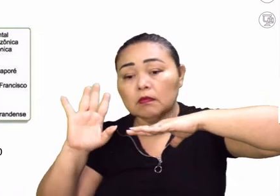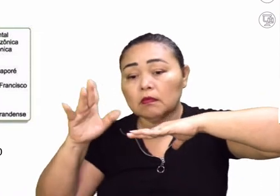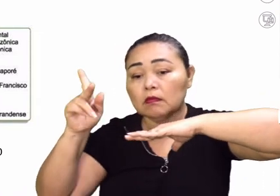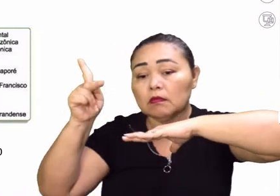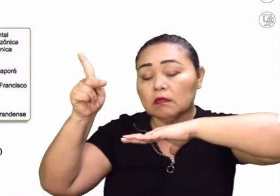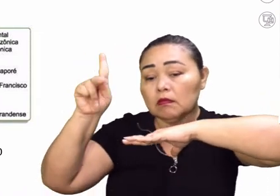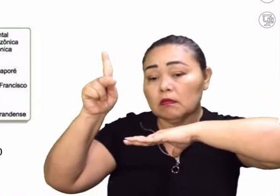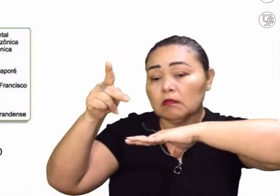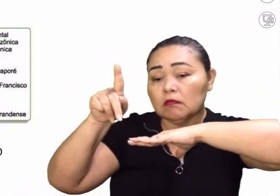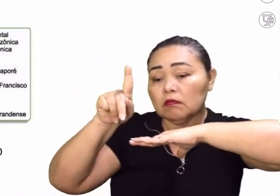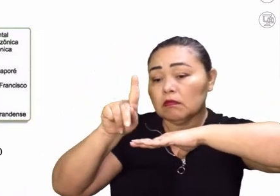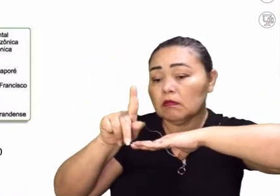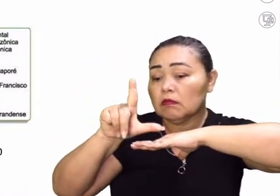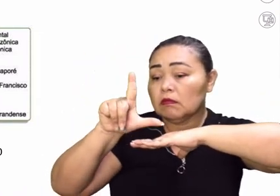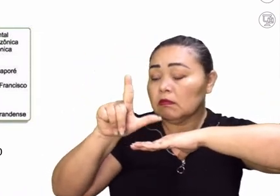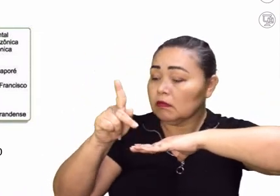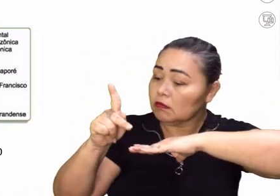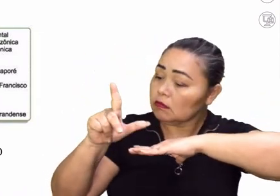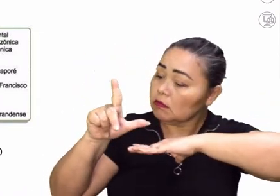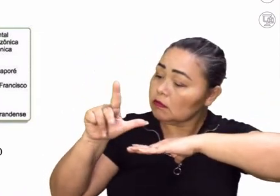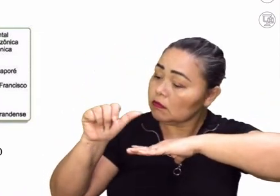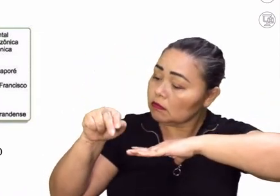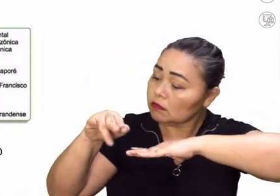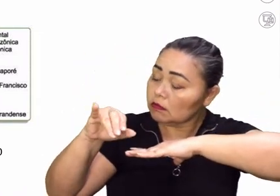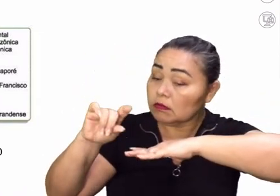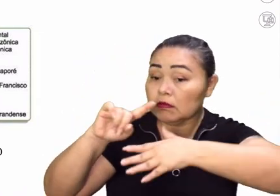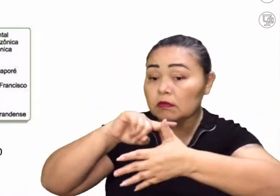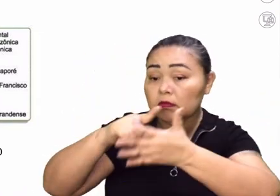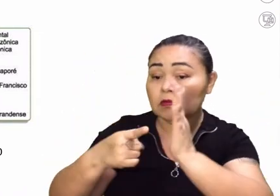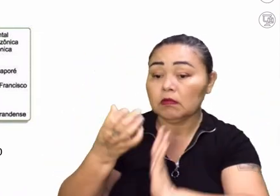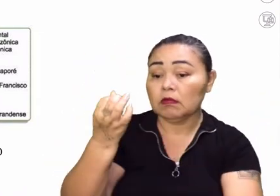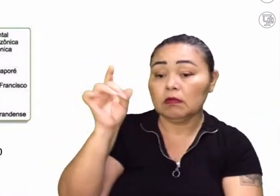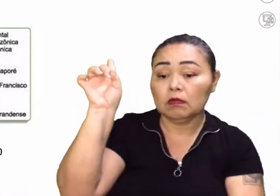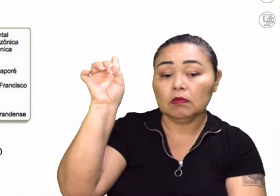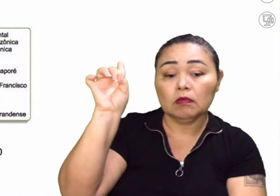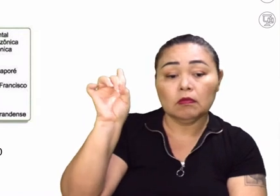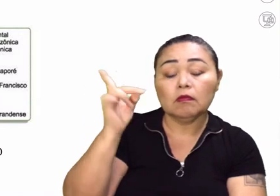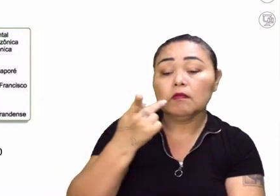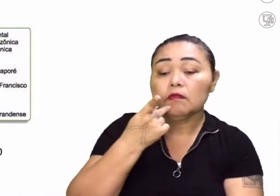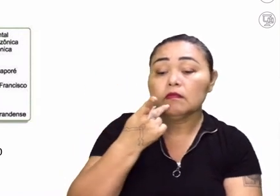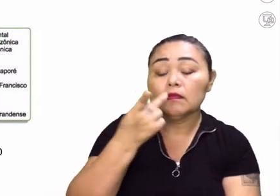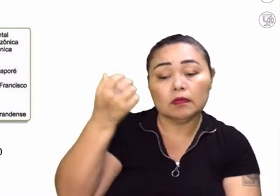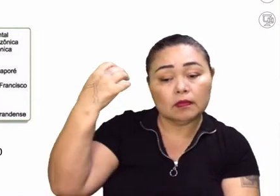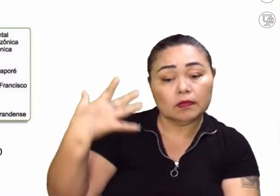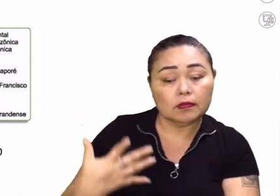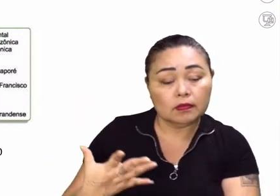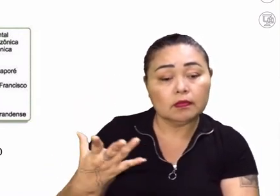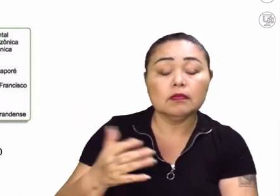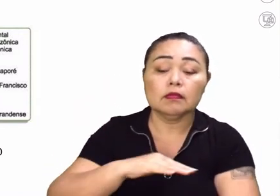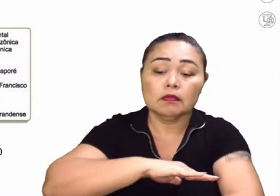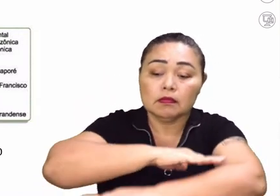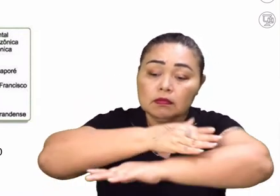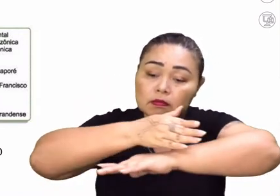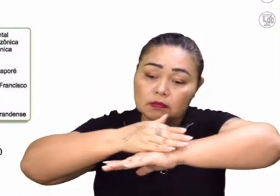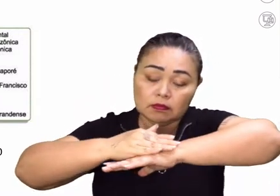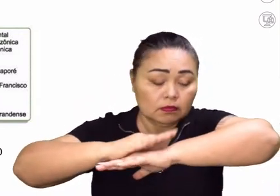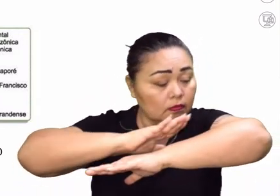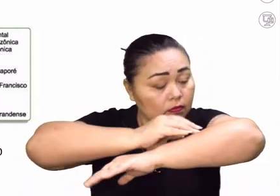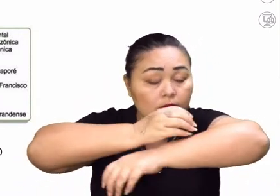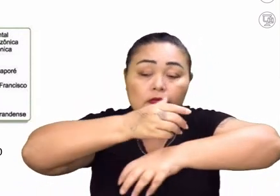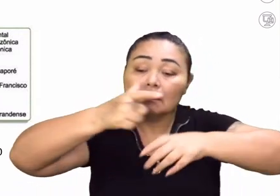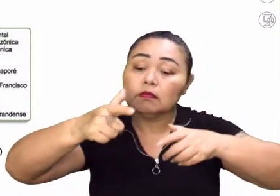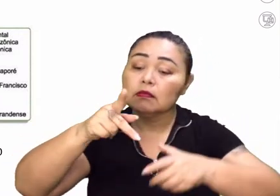quatro cinco seis áreas de planícies no Brasil então que vai predominar é o que a gente vinha falando dentro do relevo do Brasil